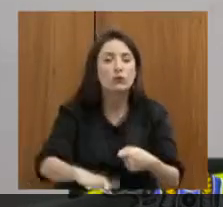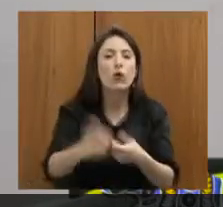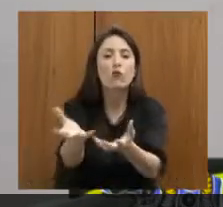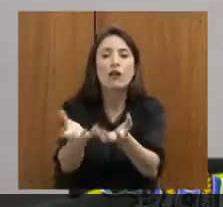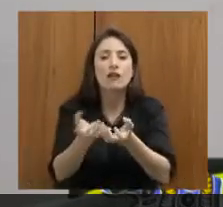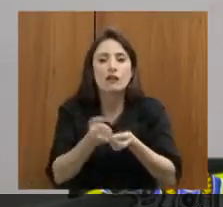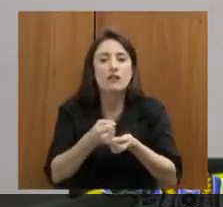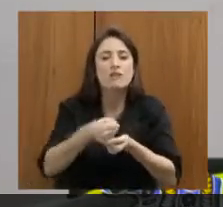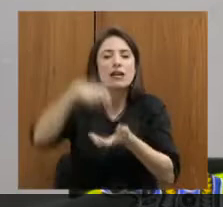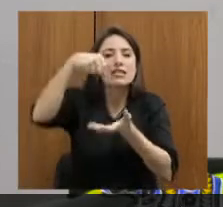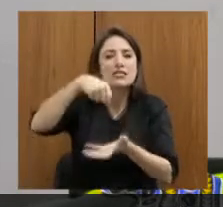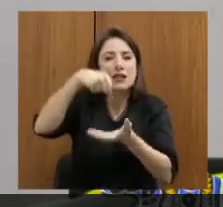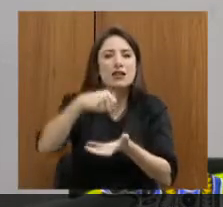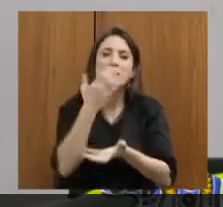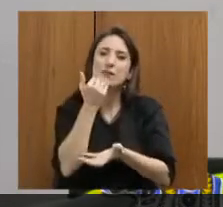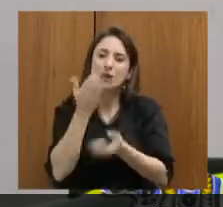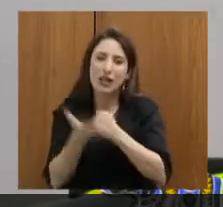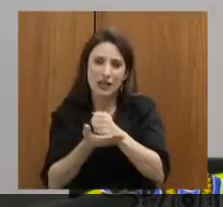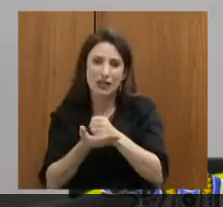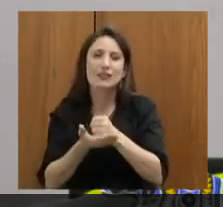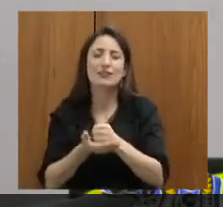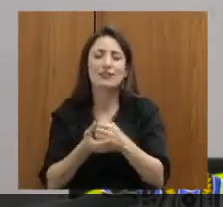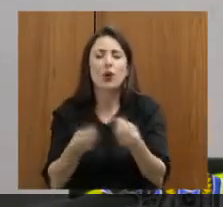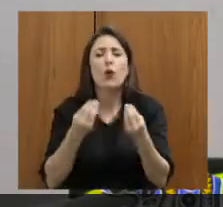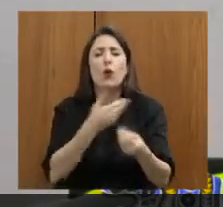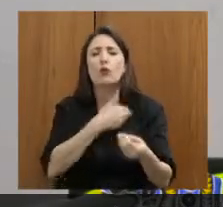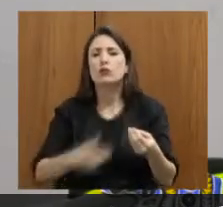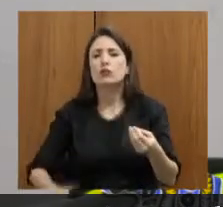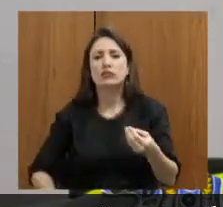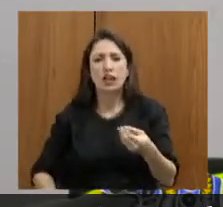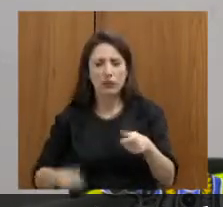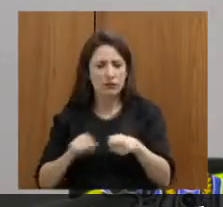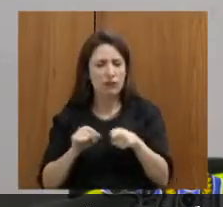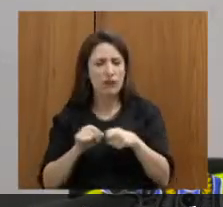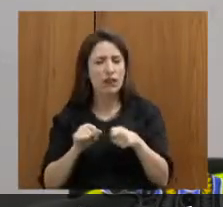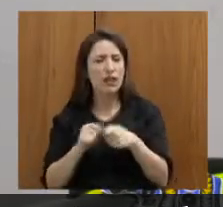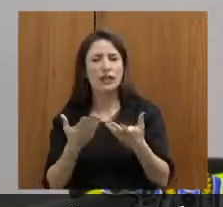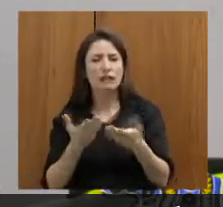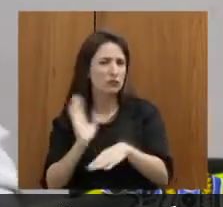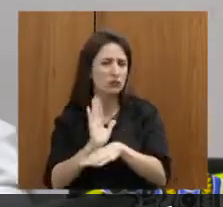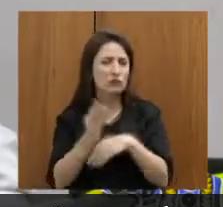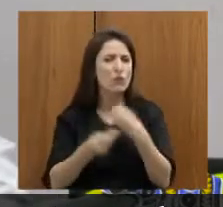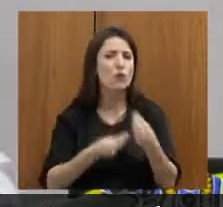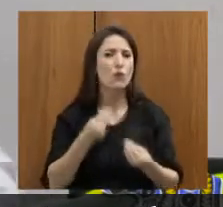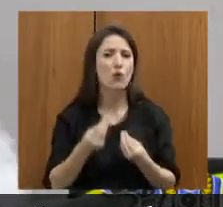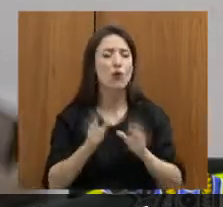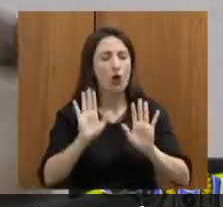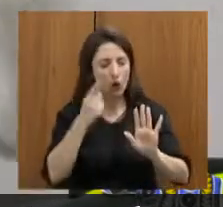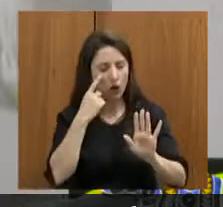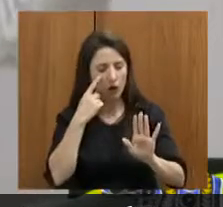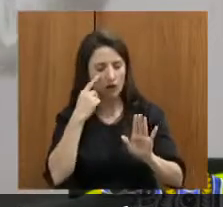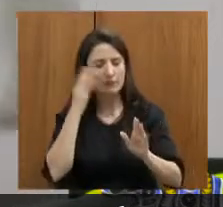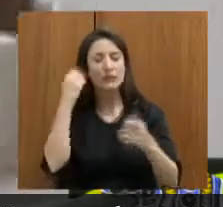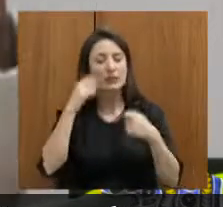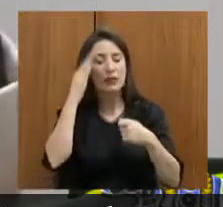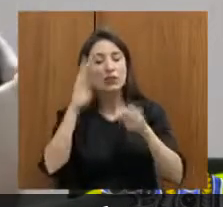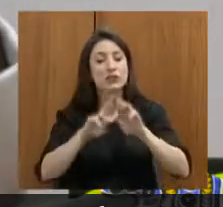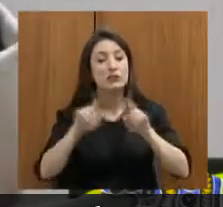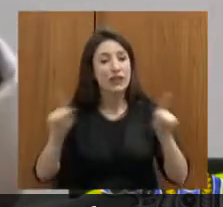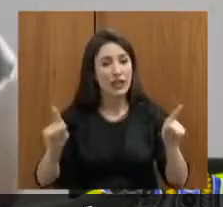e como que o estado atendeu aí vou de novo para não confundir quilombola